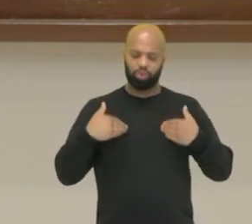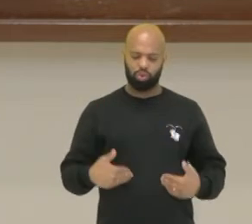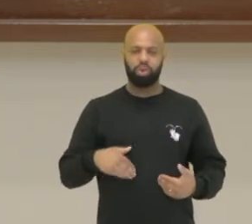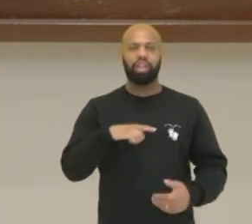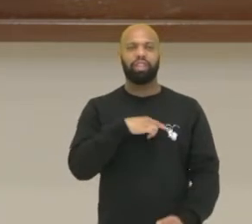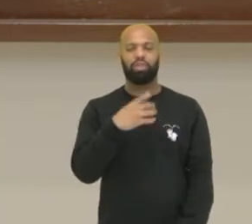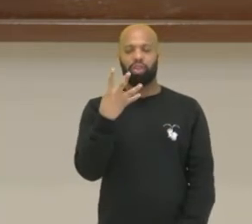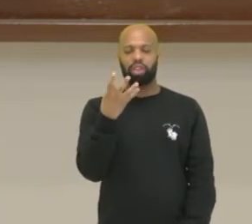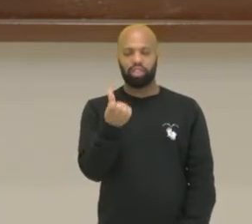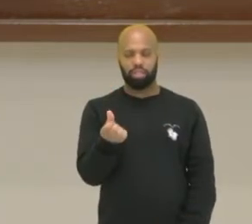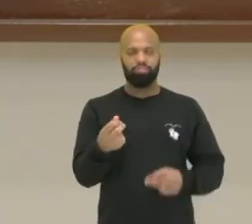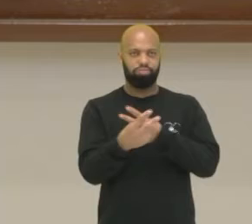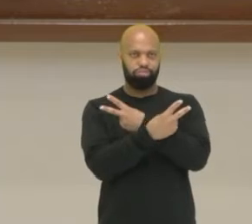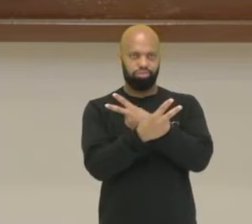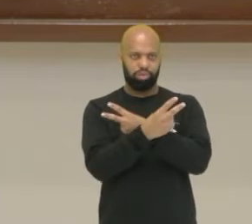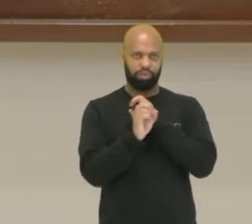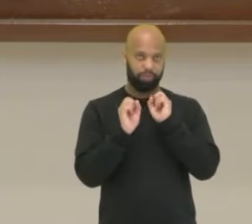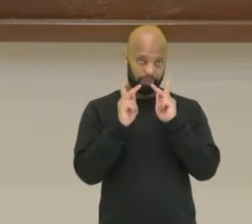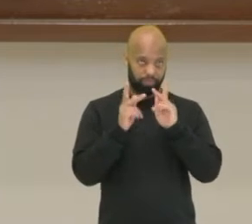46 cromossomos.